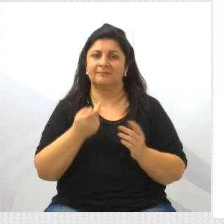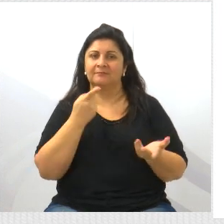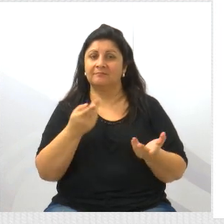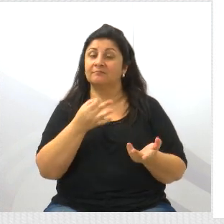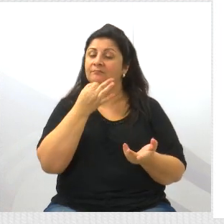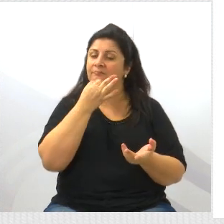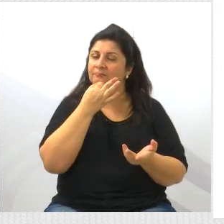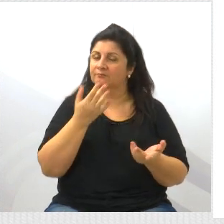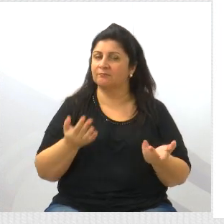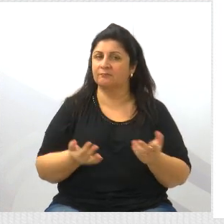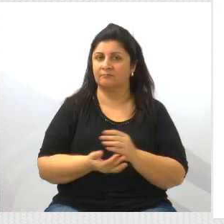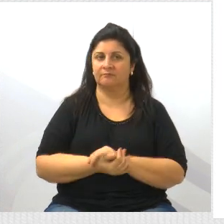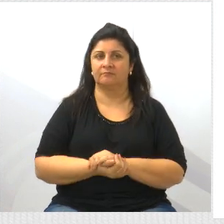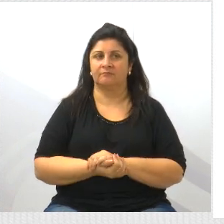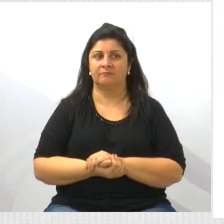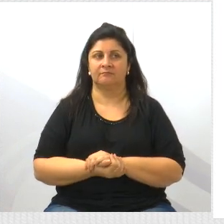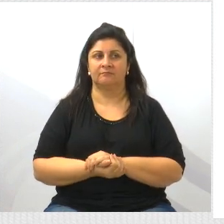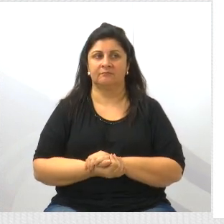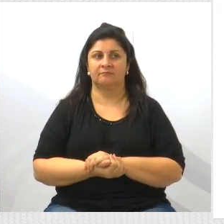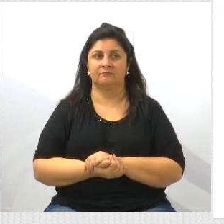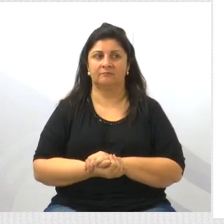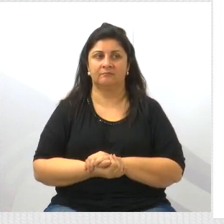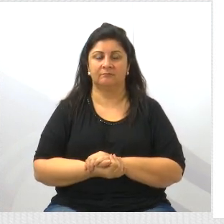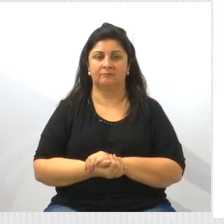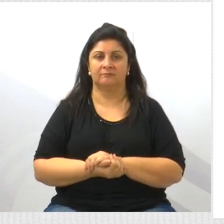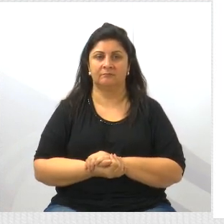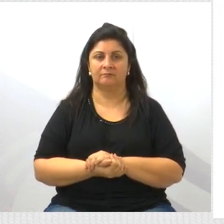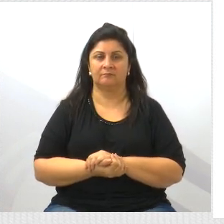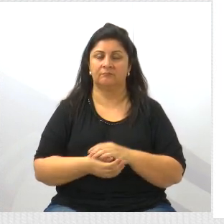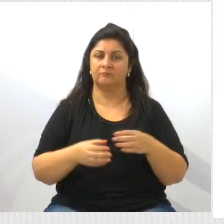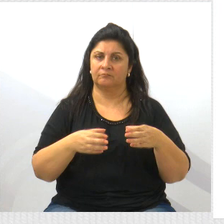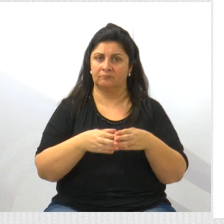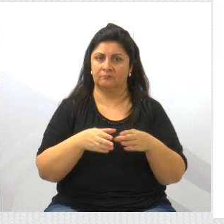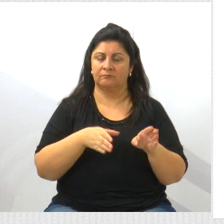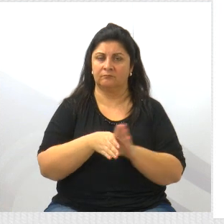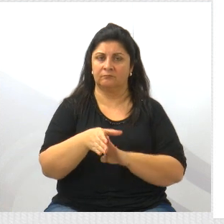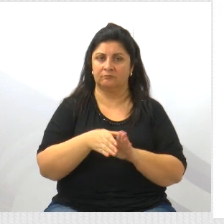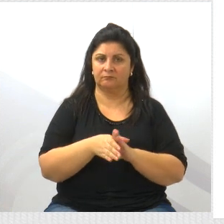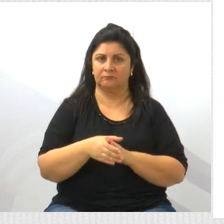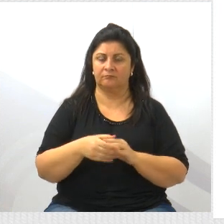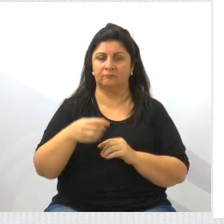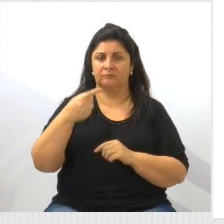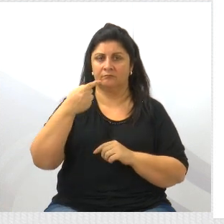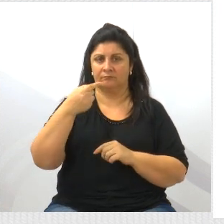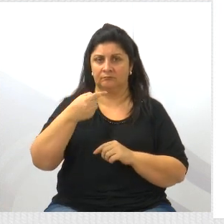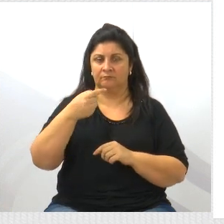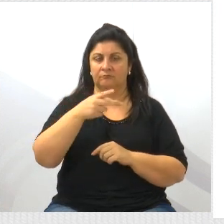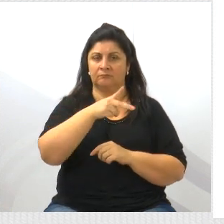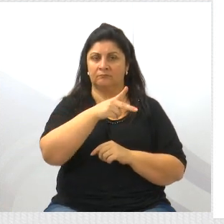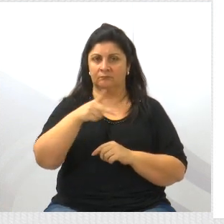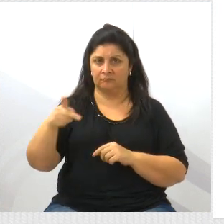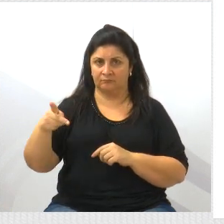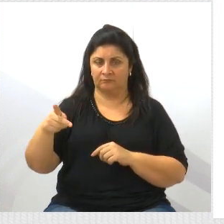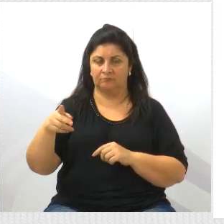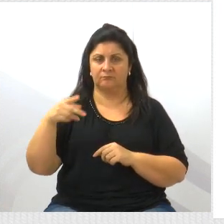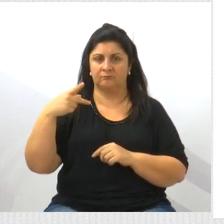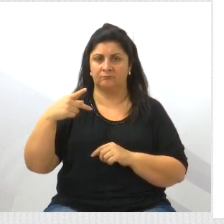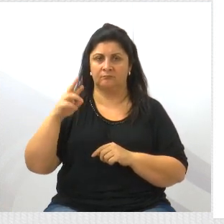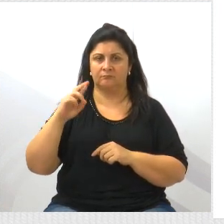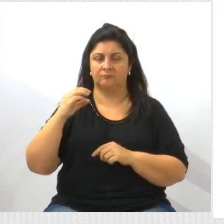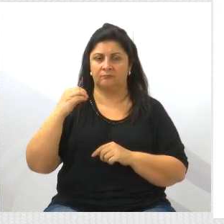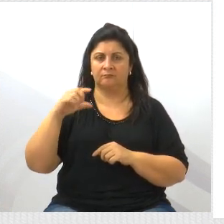se for o caso. Então, o nosso conselho, ele é composto pela presidente da Fundação Prolar,